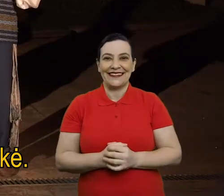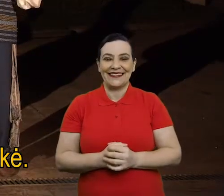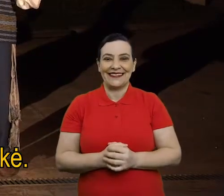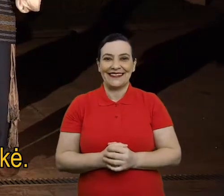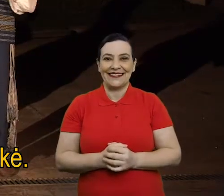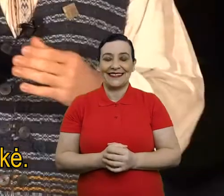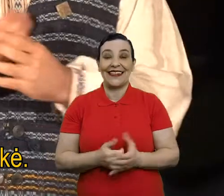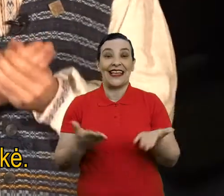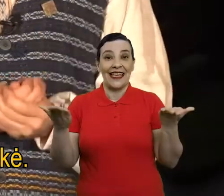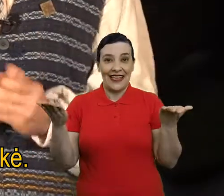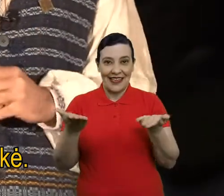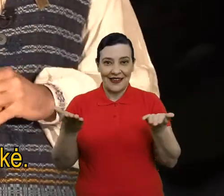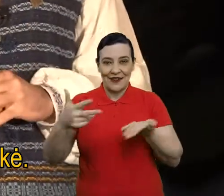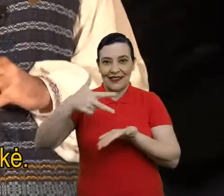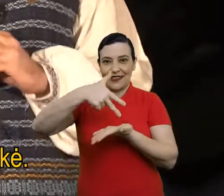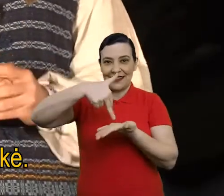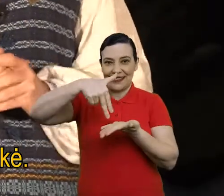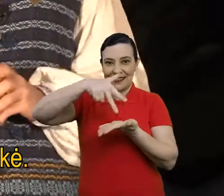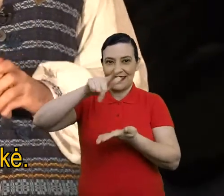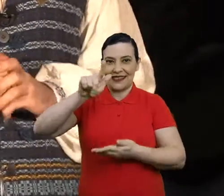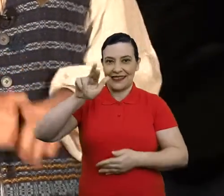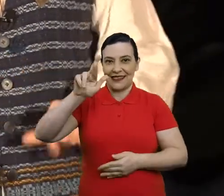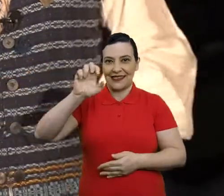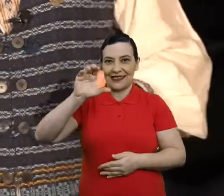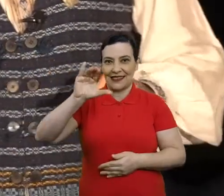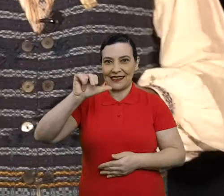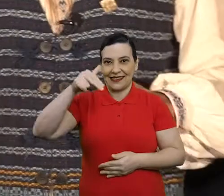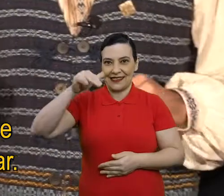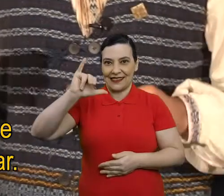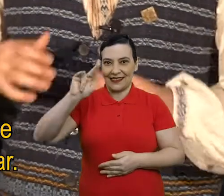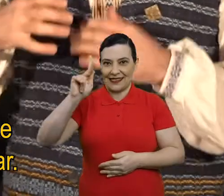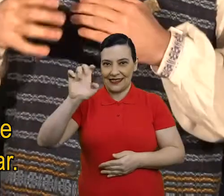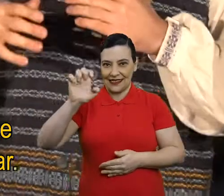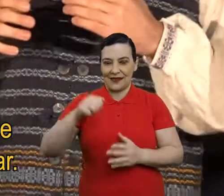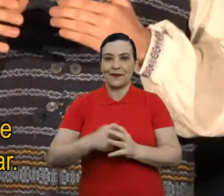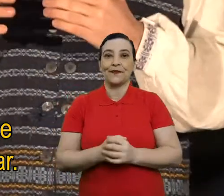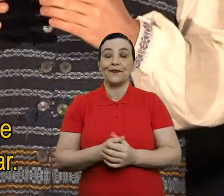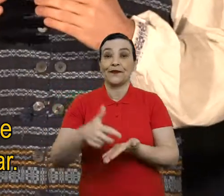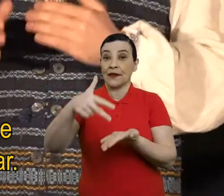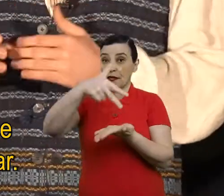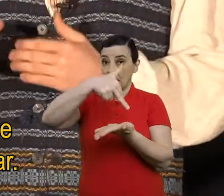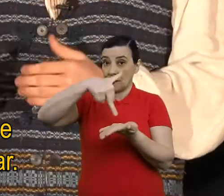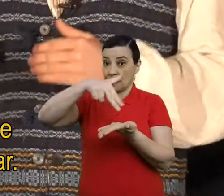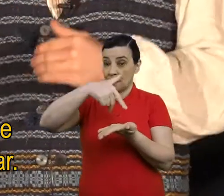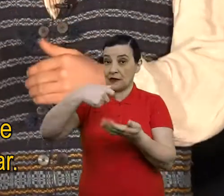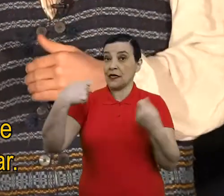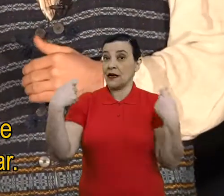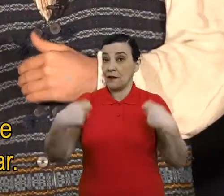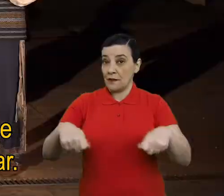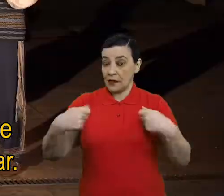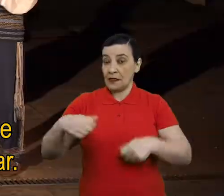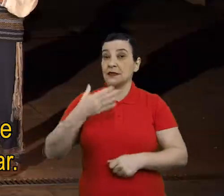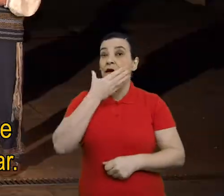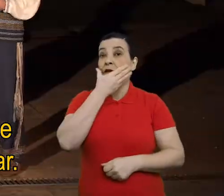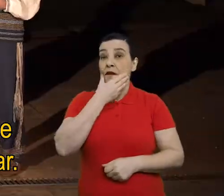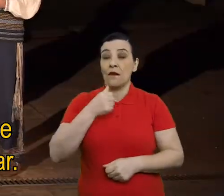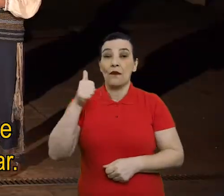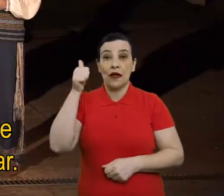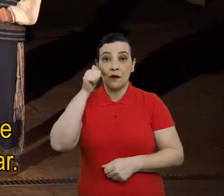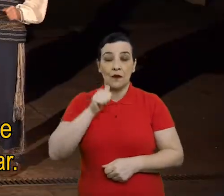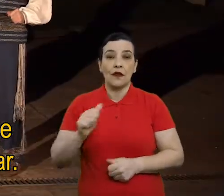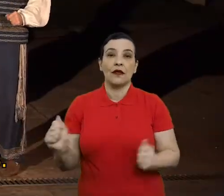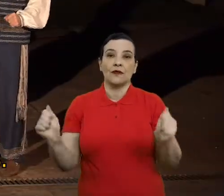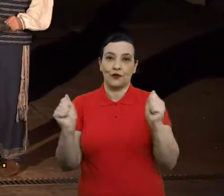agora a gente vai dançar o Gretinique. Essa é uma dança onde você precisa de um parceiro ou uma parceira para